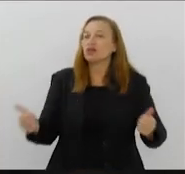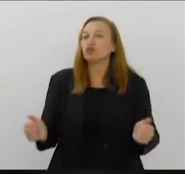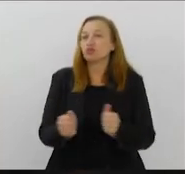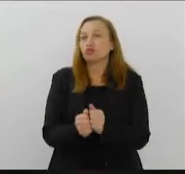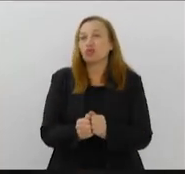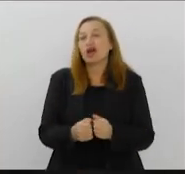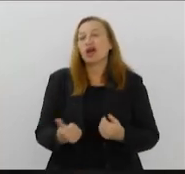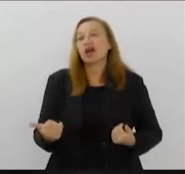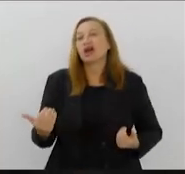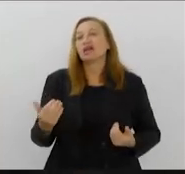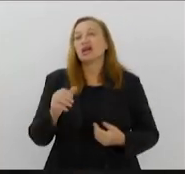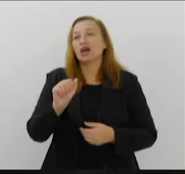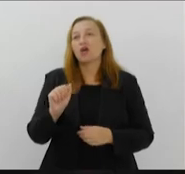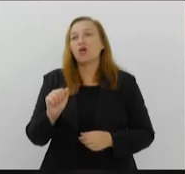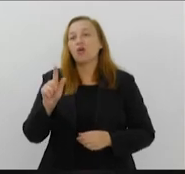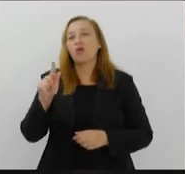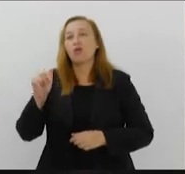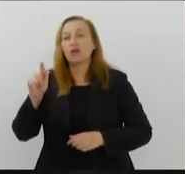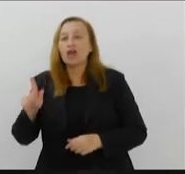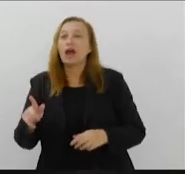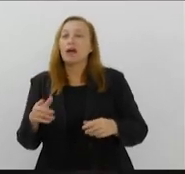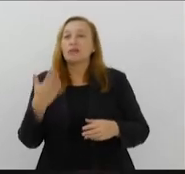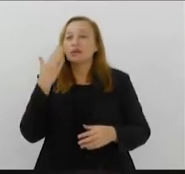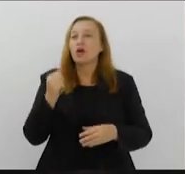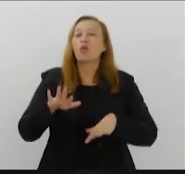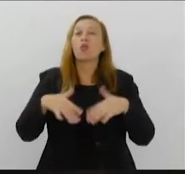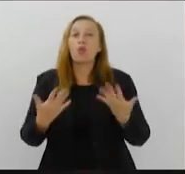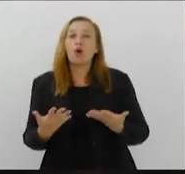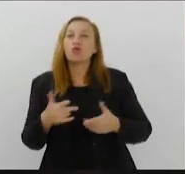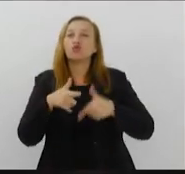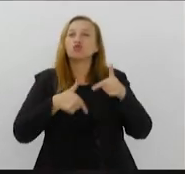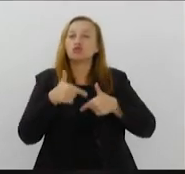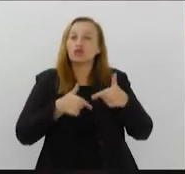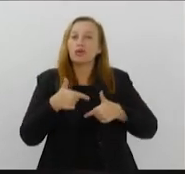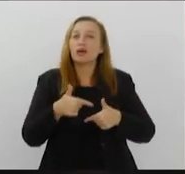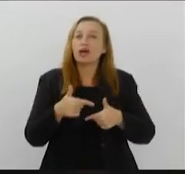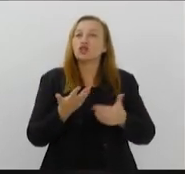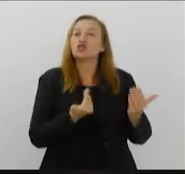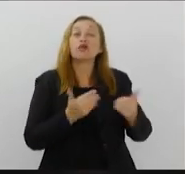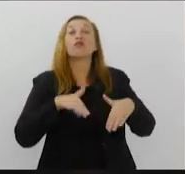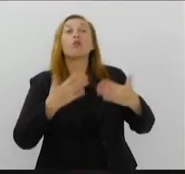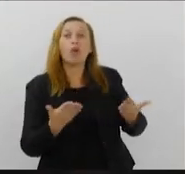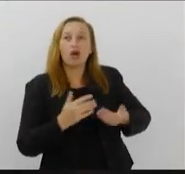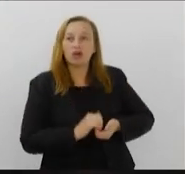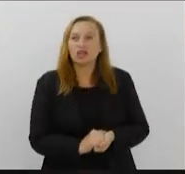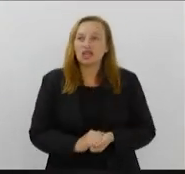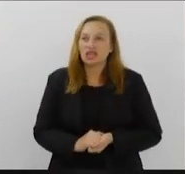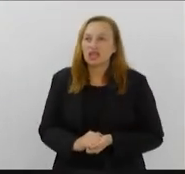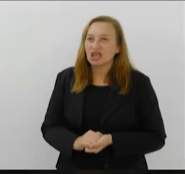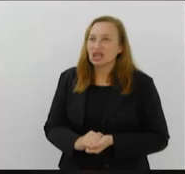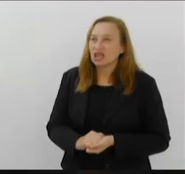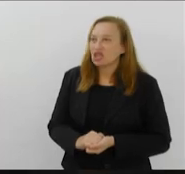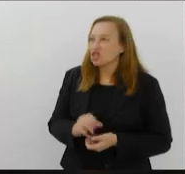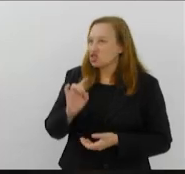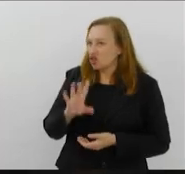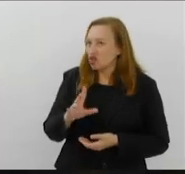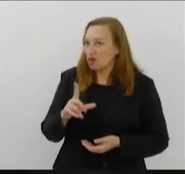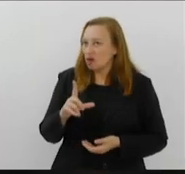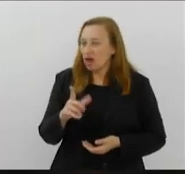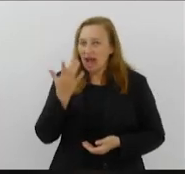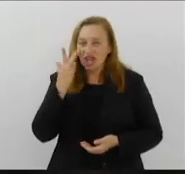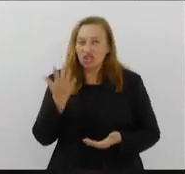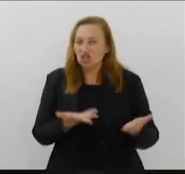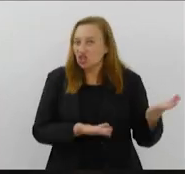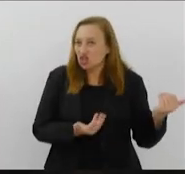ONGs para dizer qual é o jovem que você trabalha, qual o recorte. As pessoas acham que jovem baixa renda e jovem em situação de vulnerabilidade social é a mesma